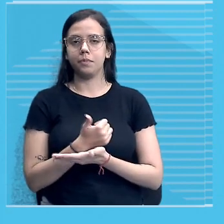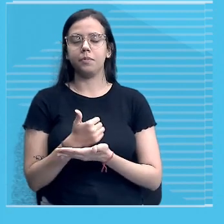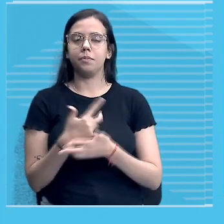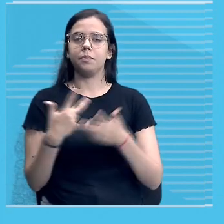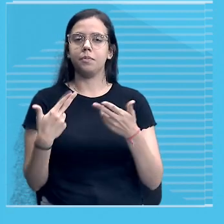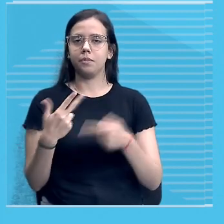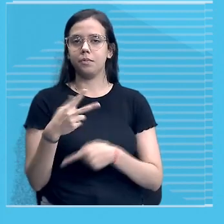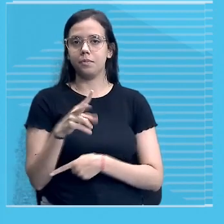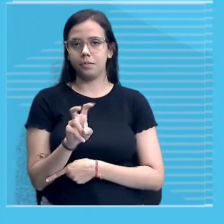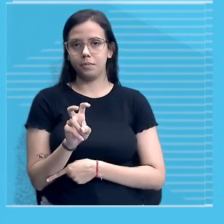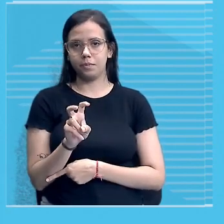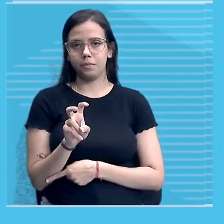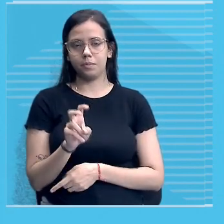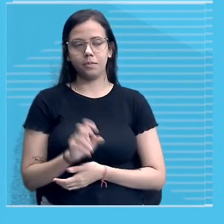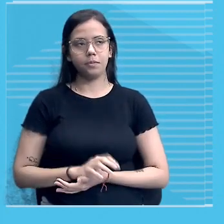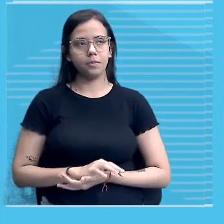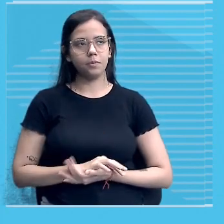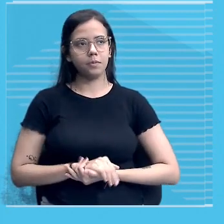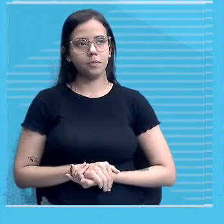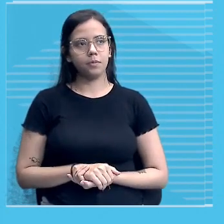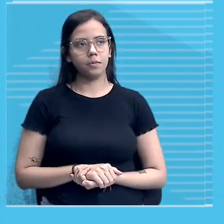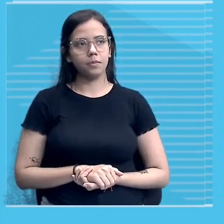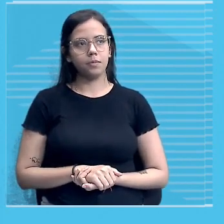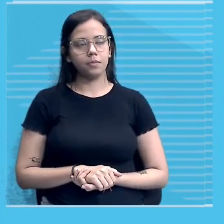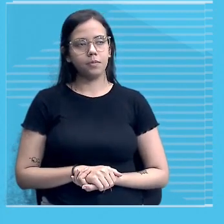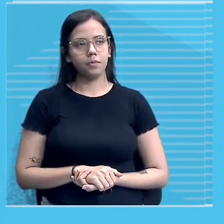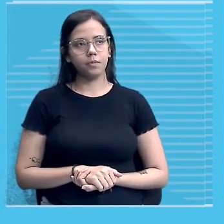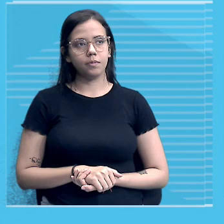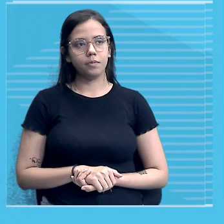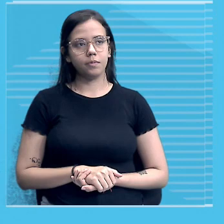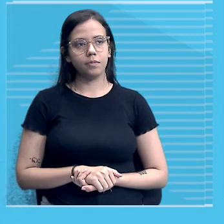15 aí já vou hein